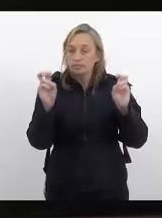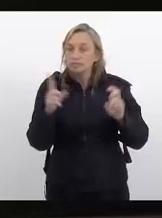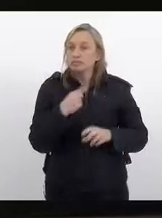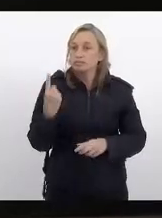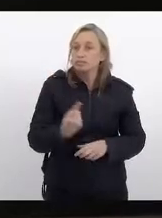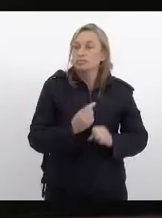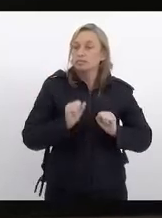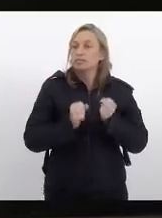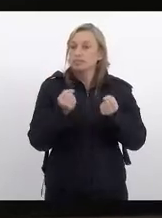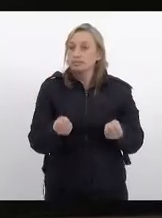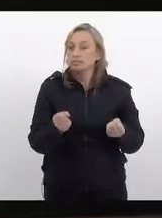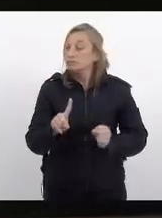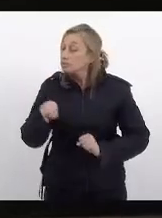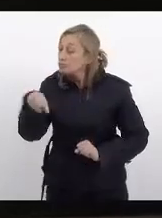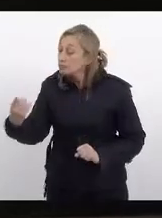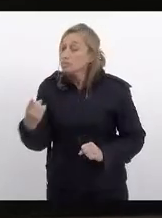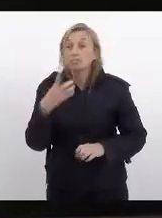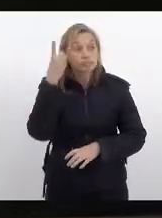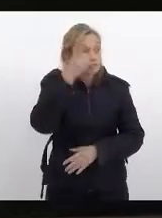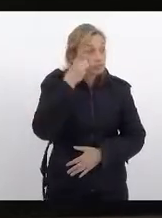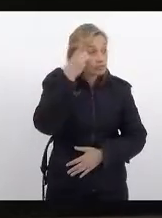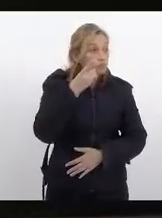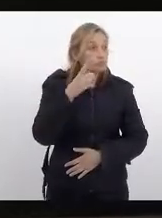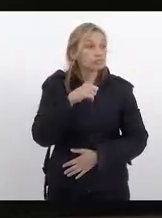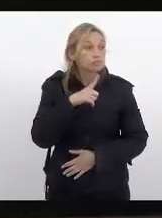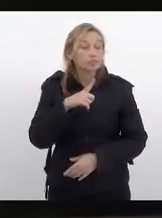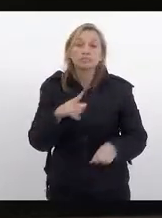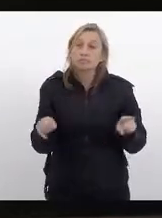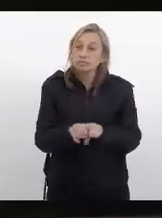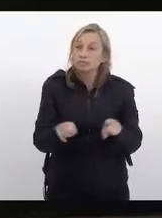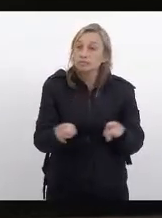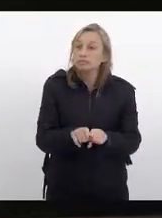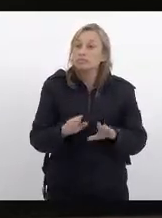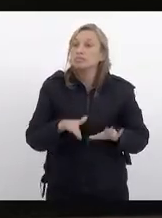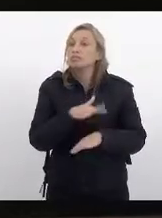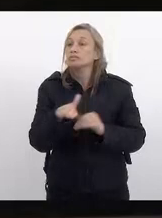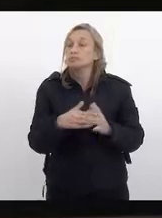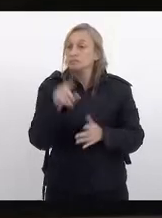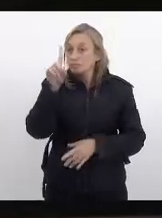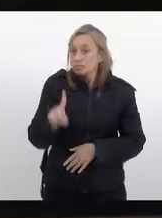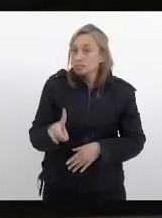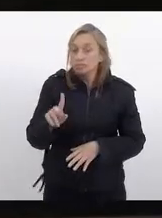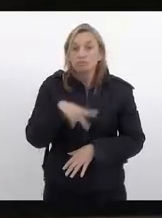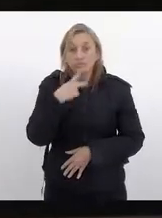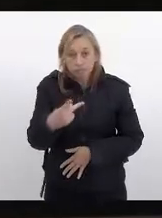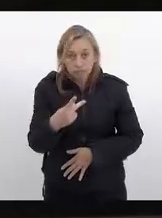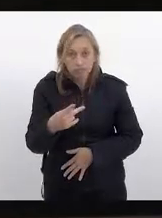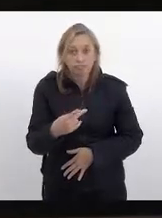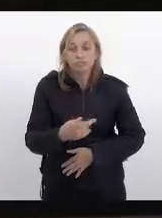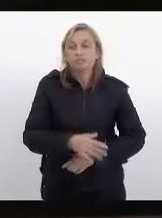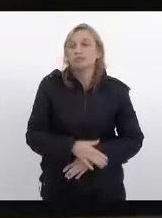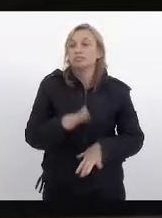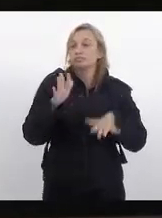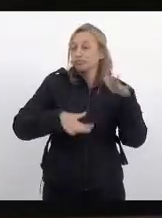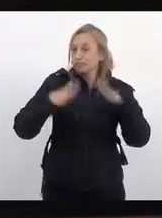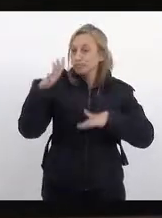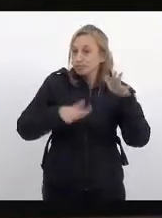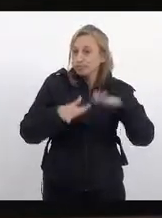nós defendemos e outros deputados terão também todo direito de se manifestar